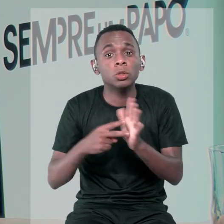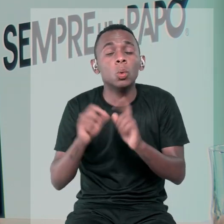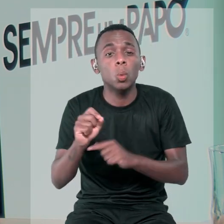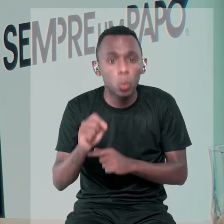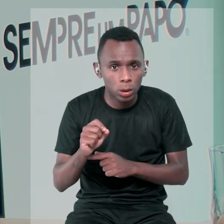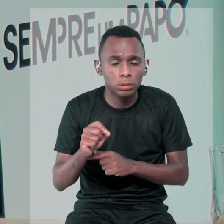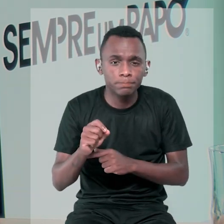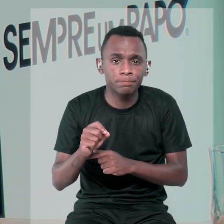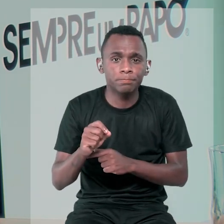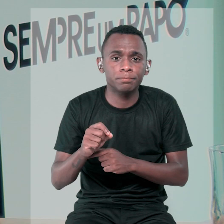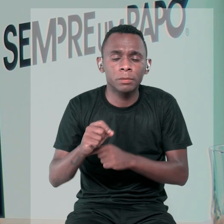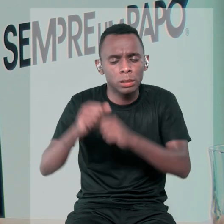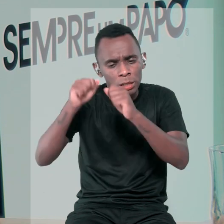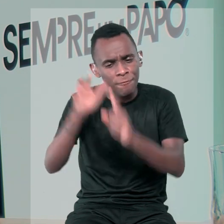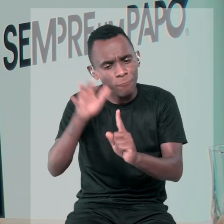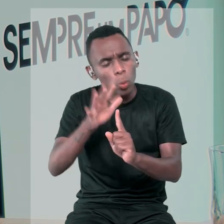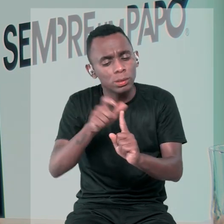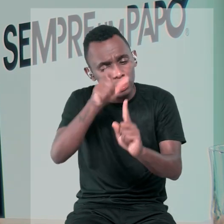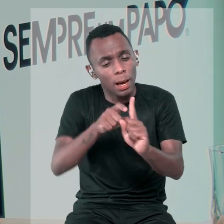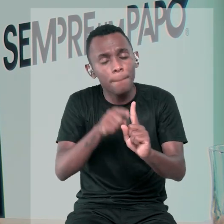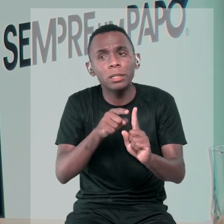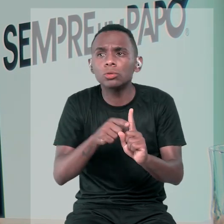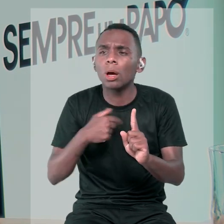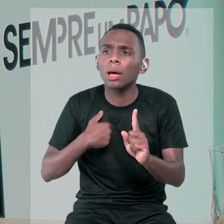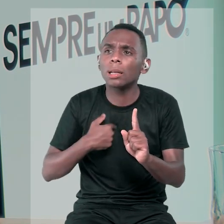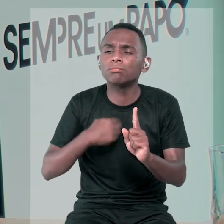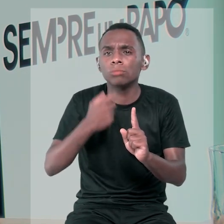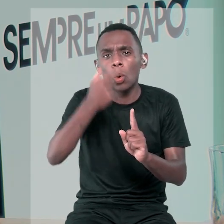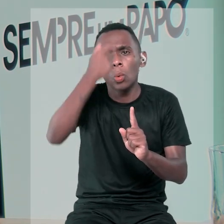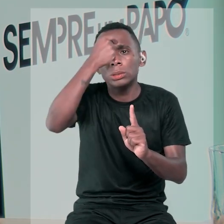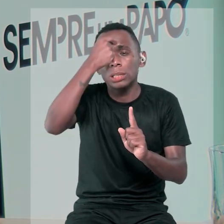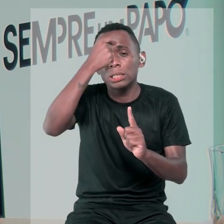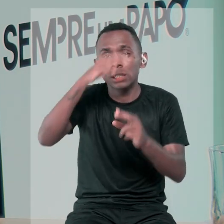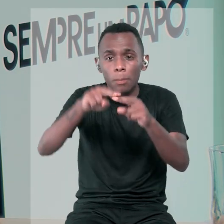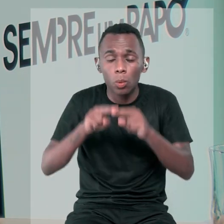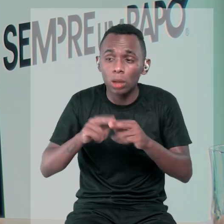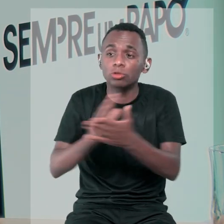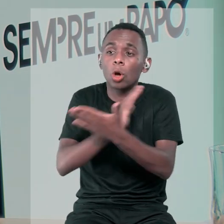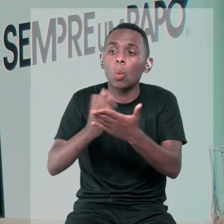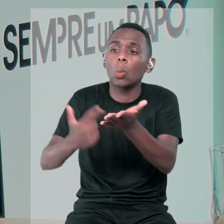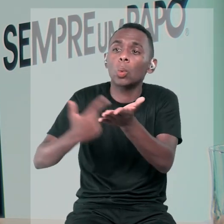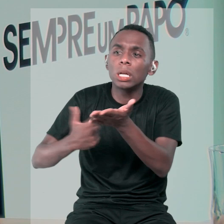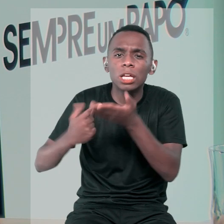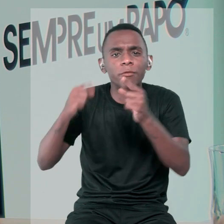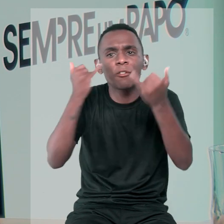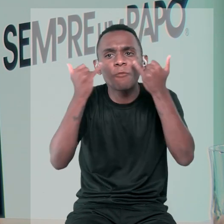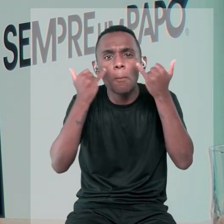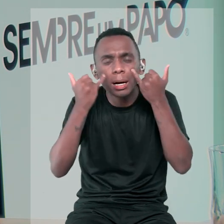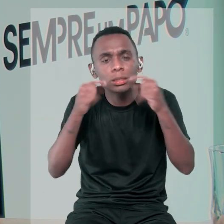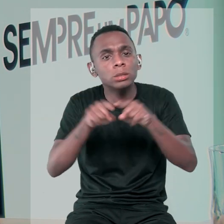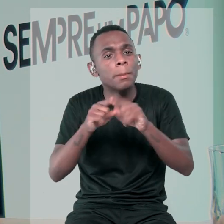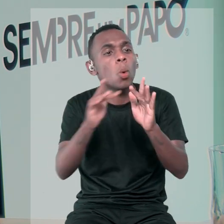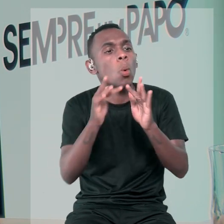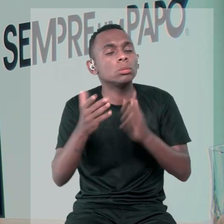a escritora, e ela diz que ela foi tomando consciência por meio dos livros, dos comunicados e das conversações